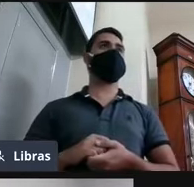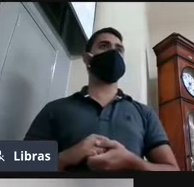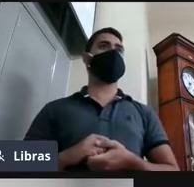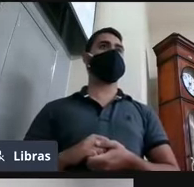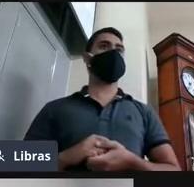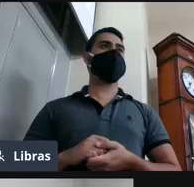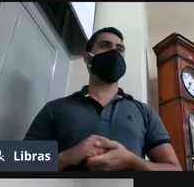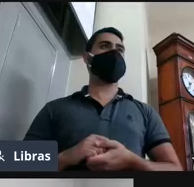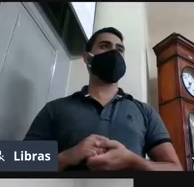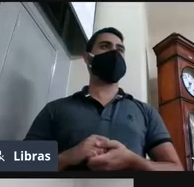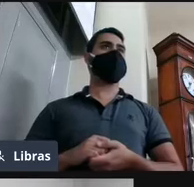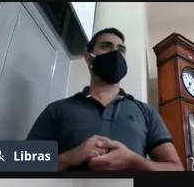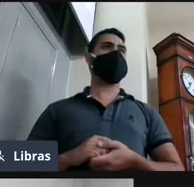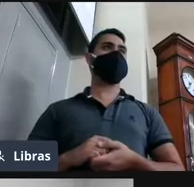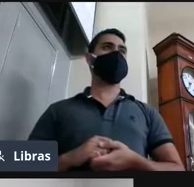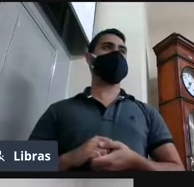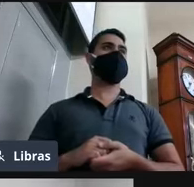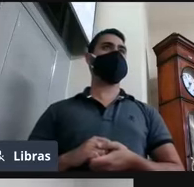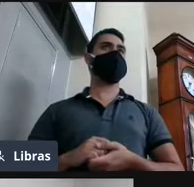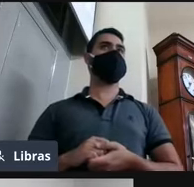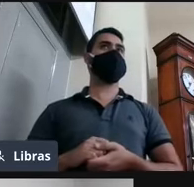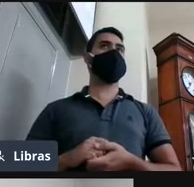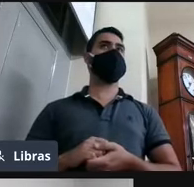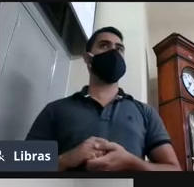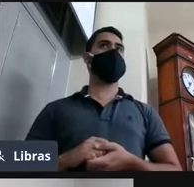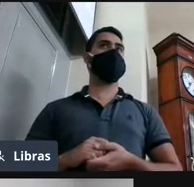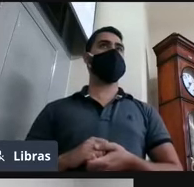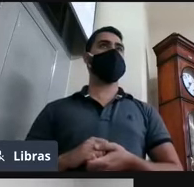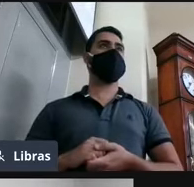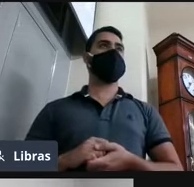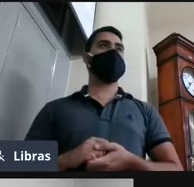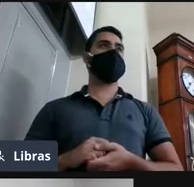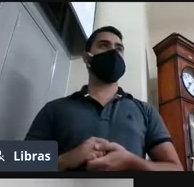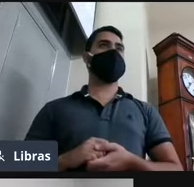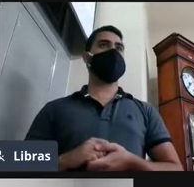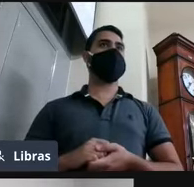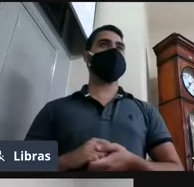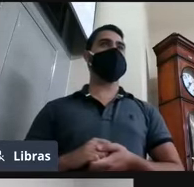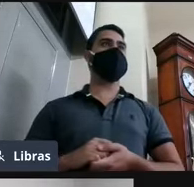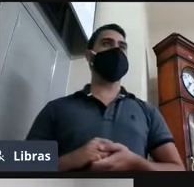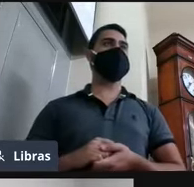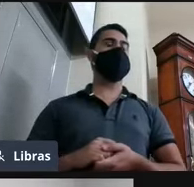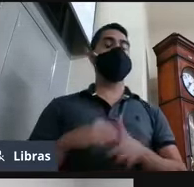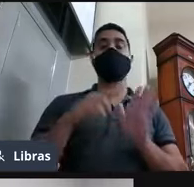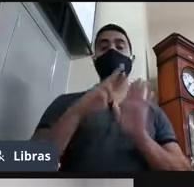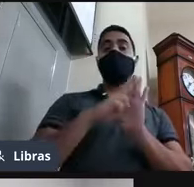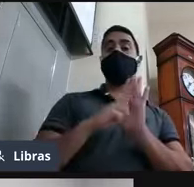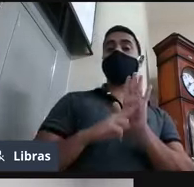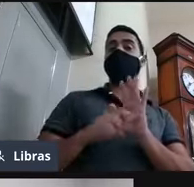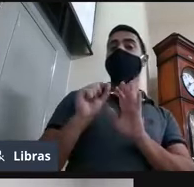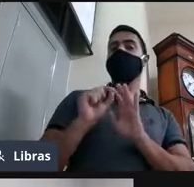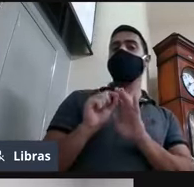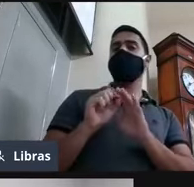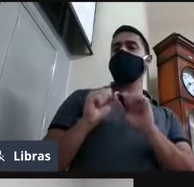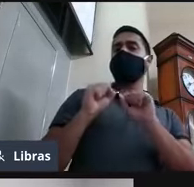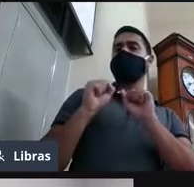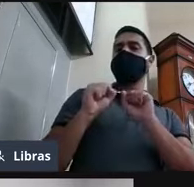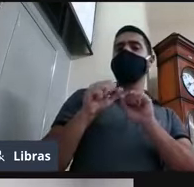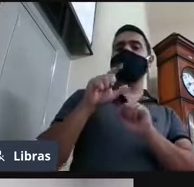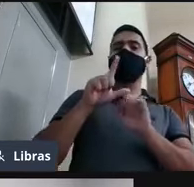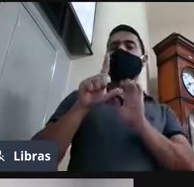Esclarecido? Presidente, não está esclarecido, não. O regimento é bem claro. Olha, o Poder